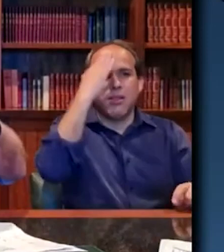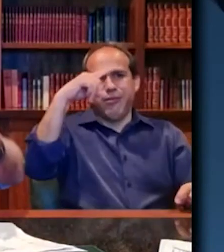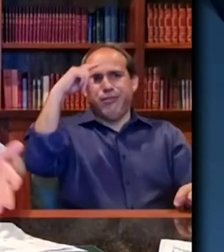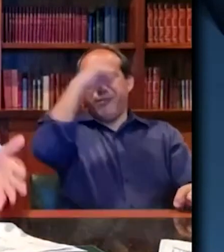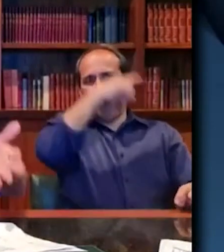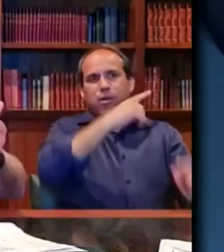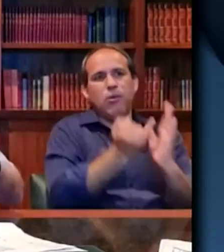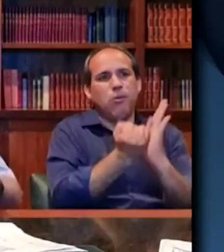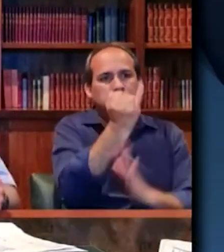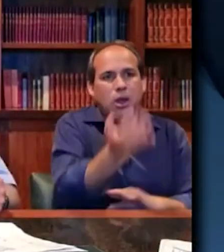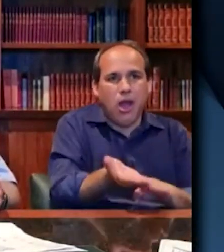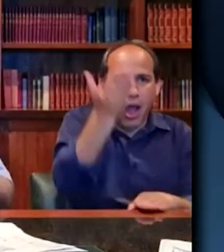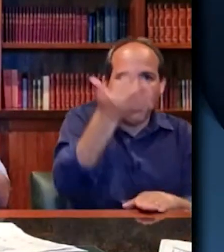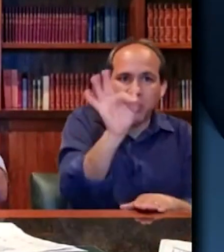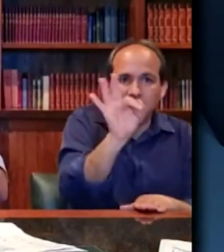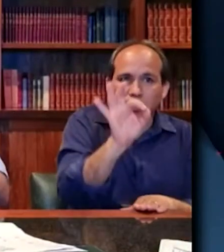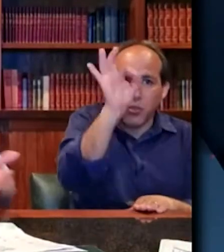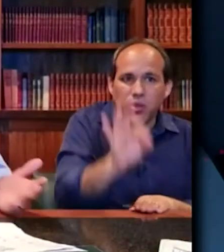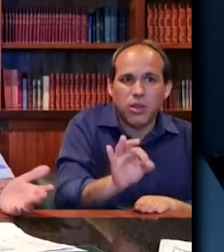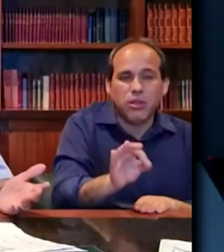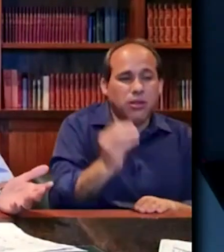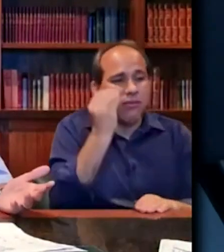E a comprovação que está